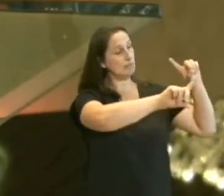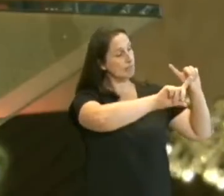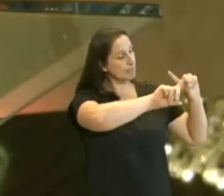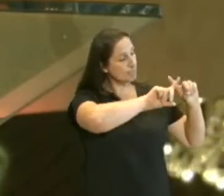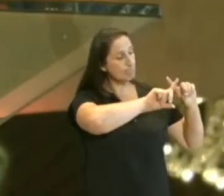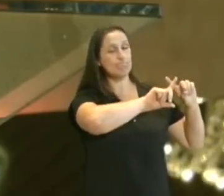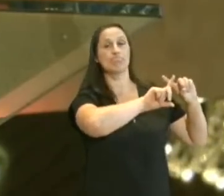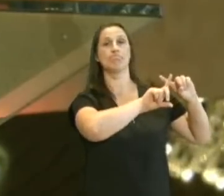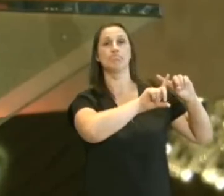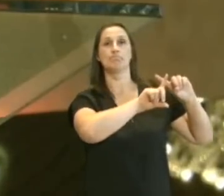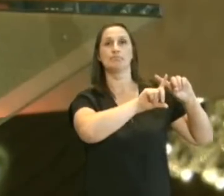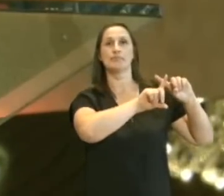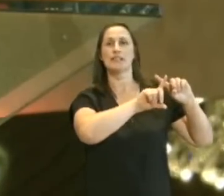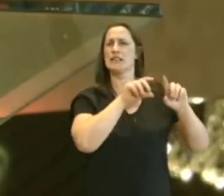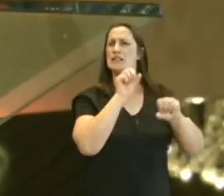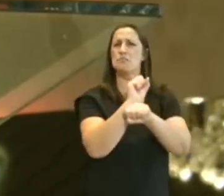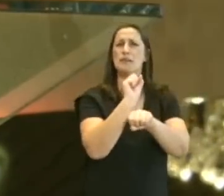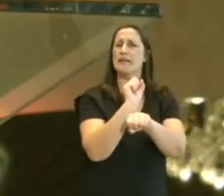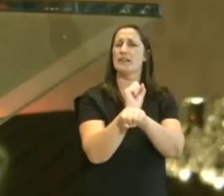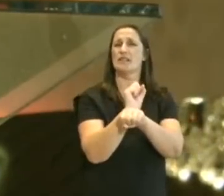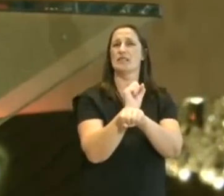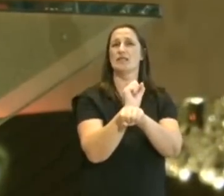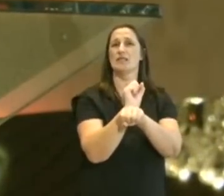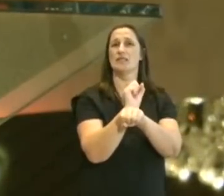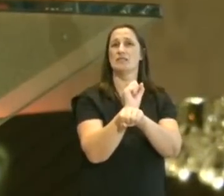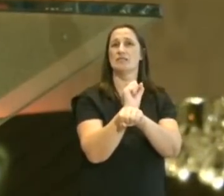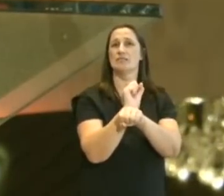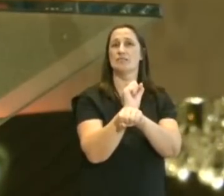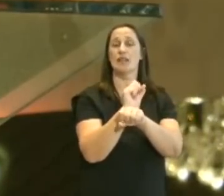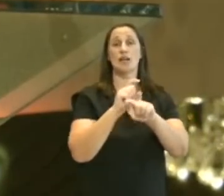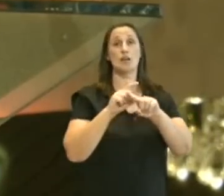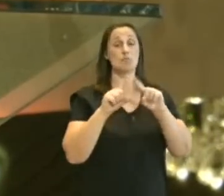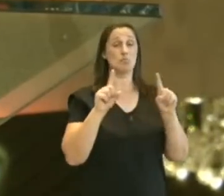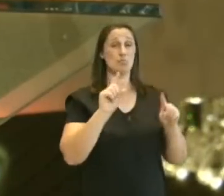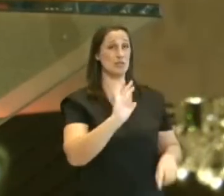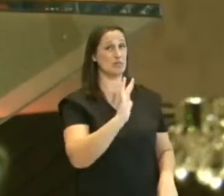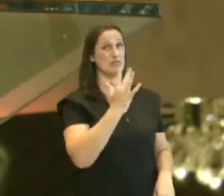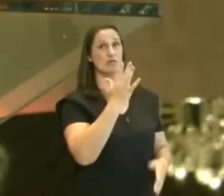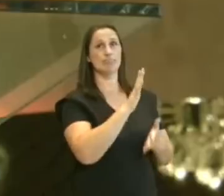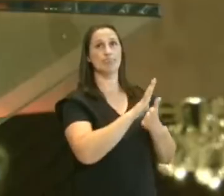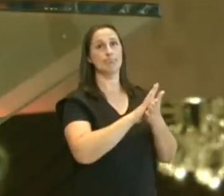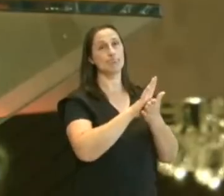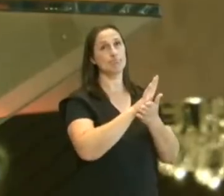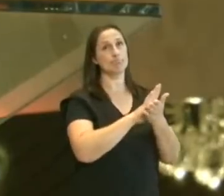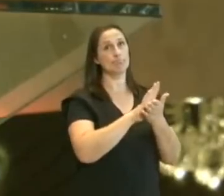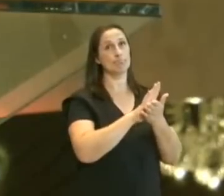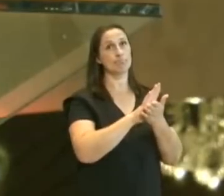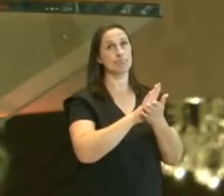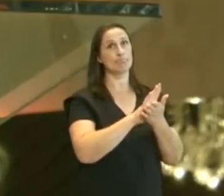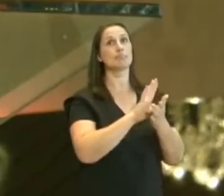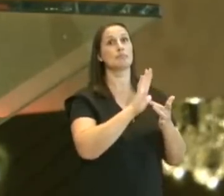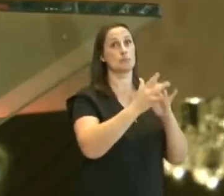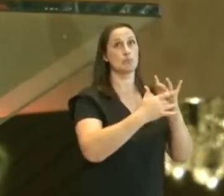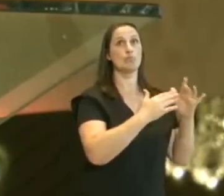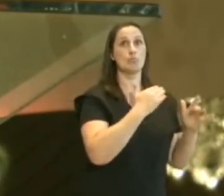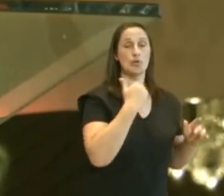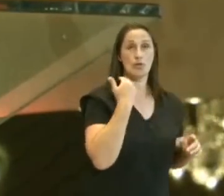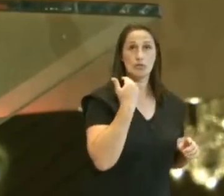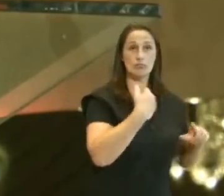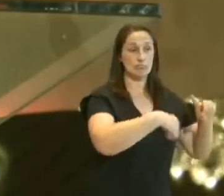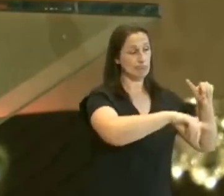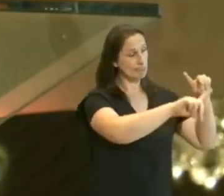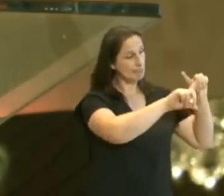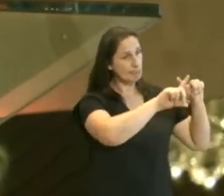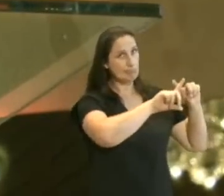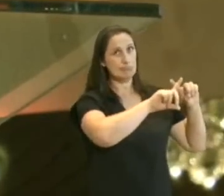Jesus, que algo acontecesse, e não aconteceu. E aí então bateu um grande desânimo, mas eles